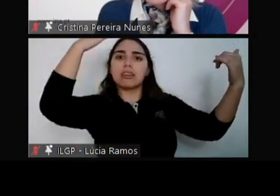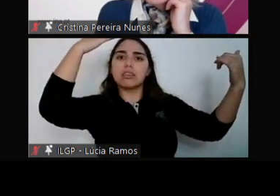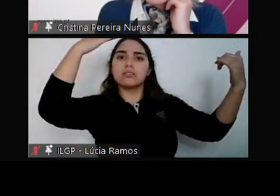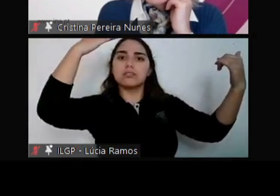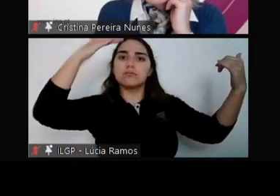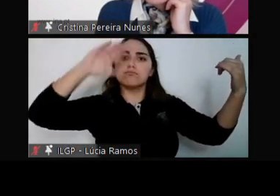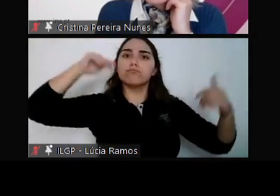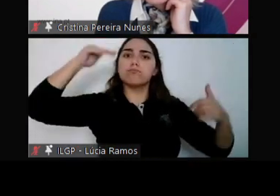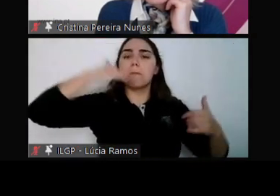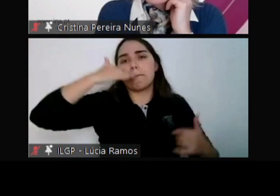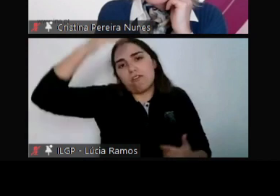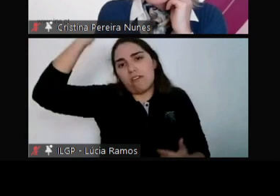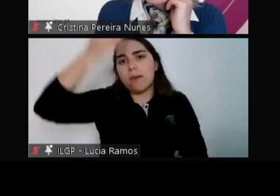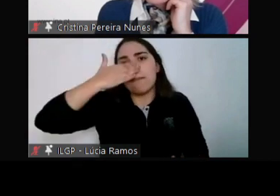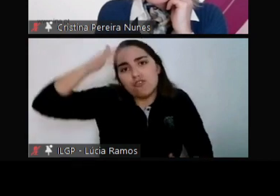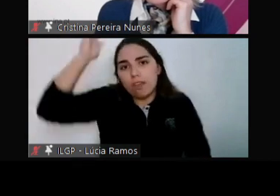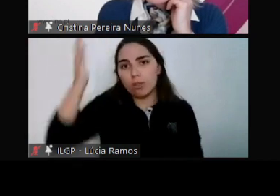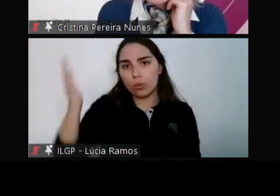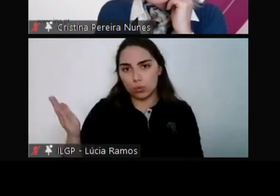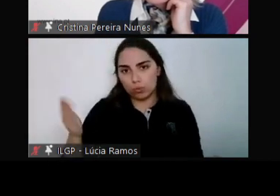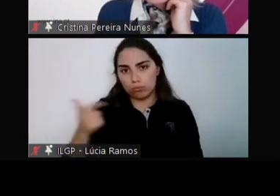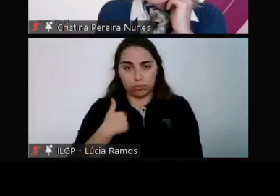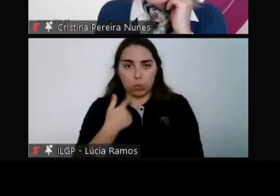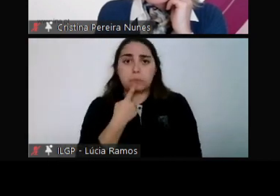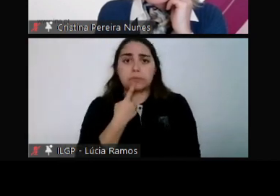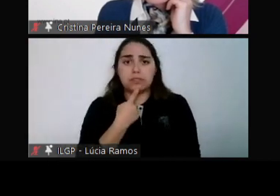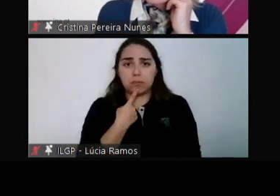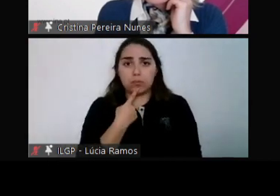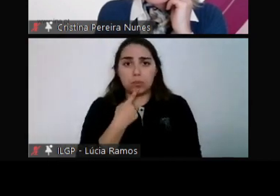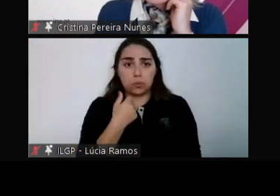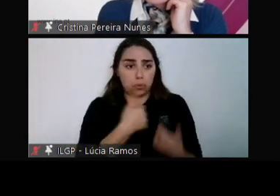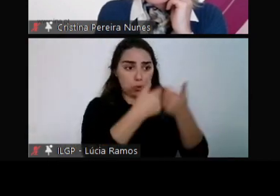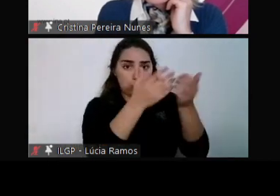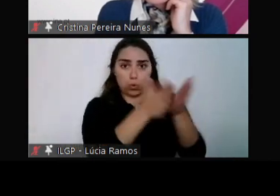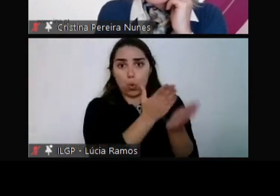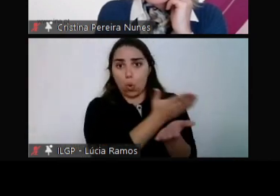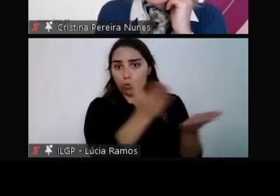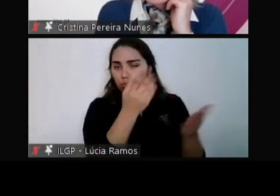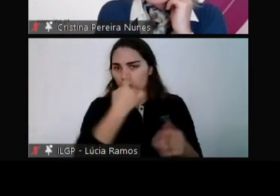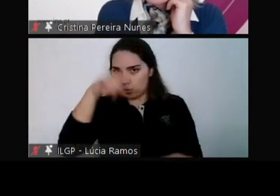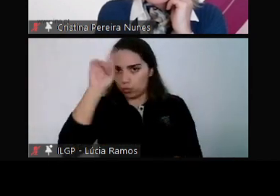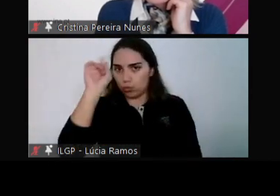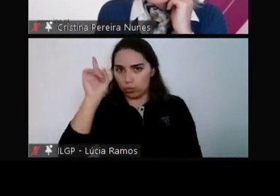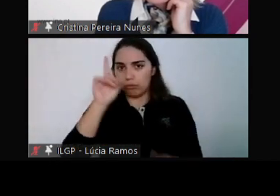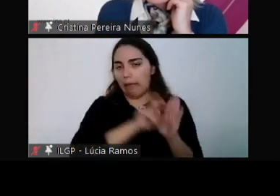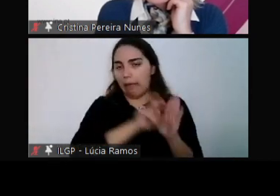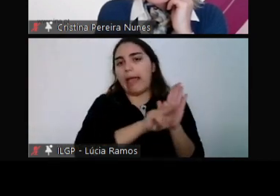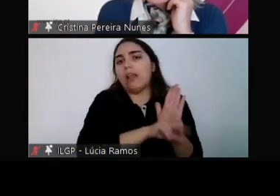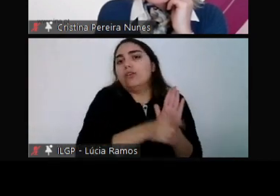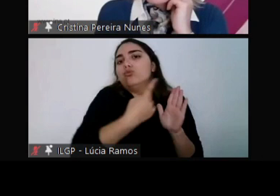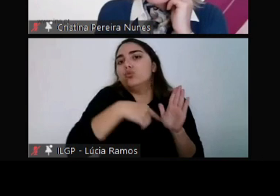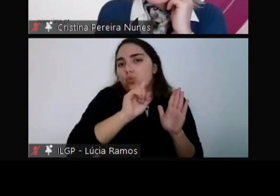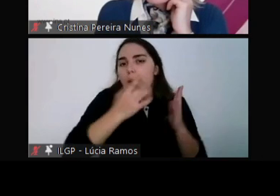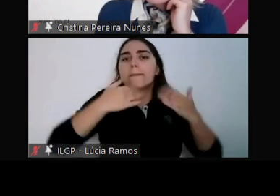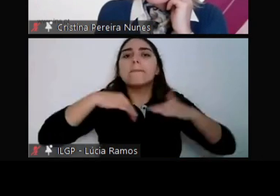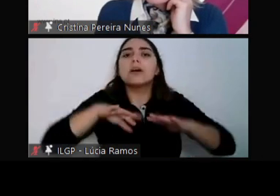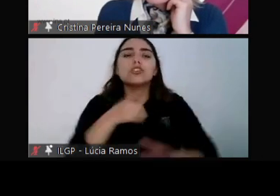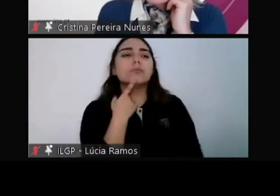Eu constato claramente que têm, não digo todos, não é uma regra geral que possa ser aplicada, mas constato que